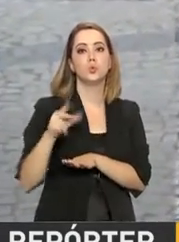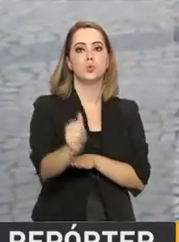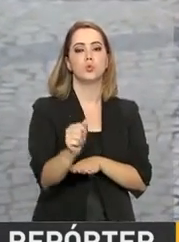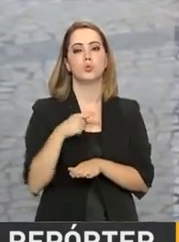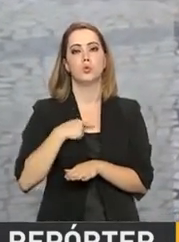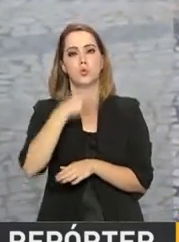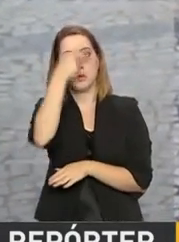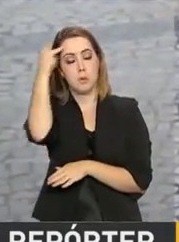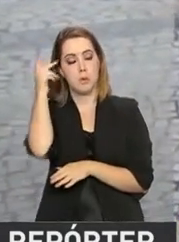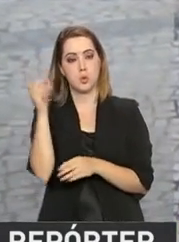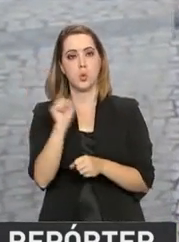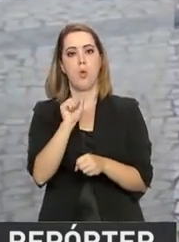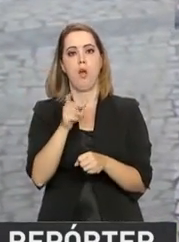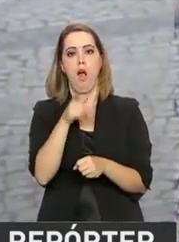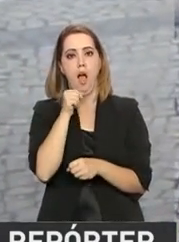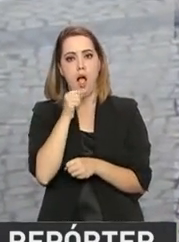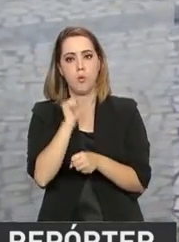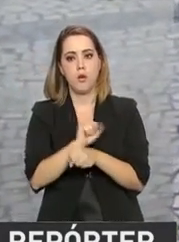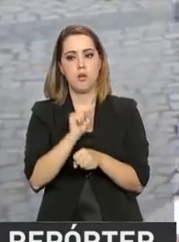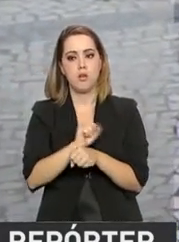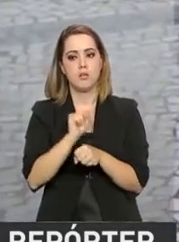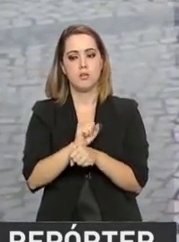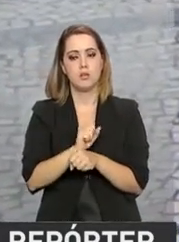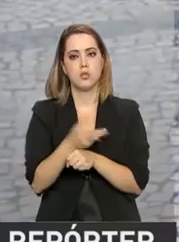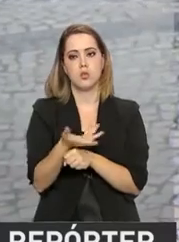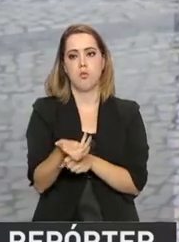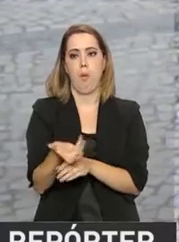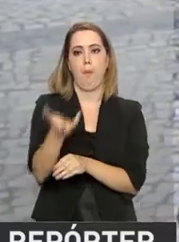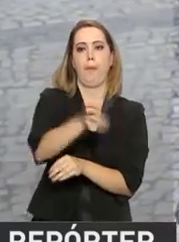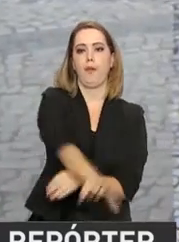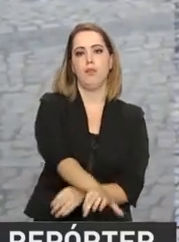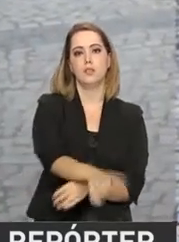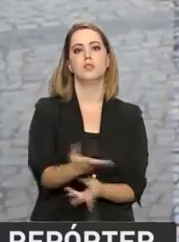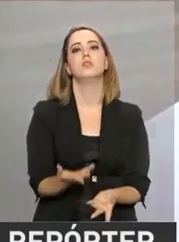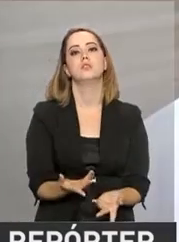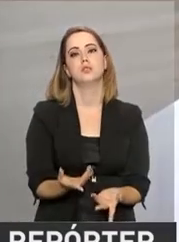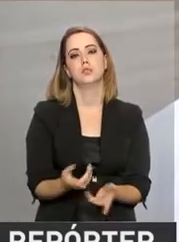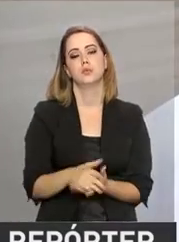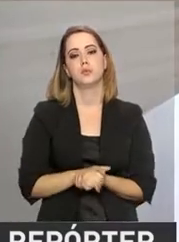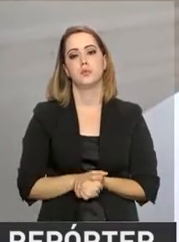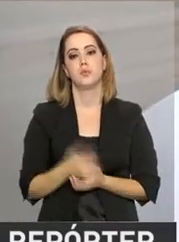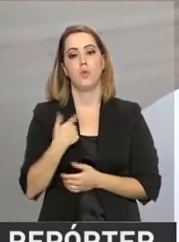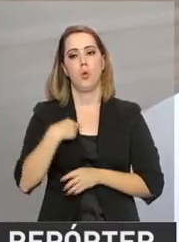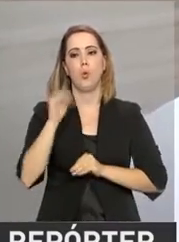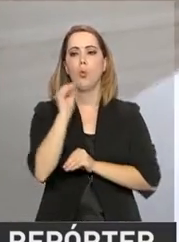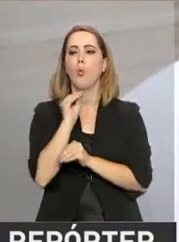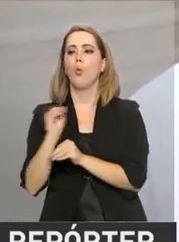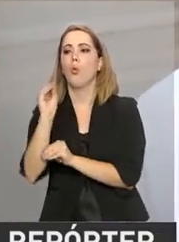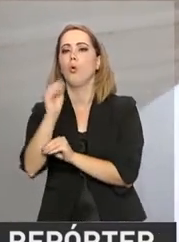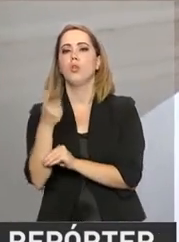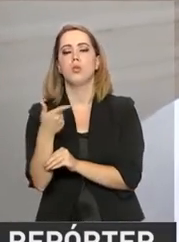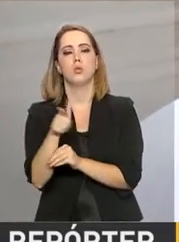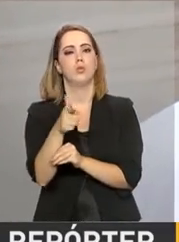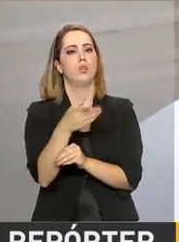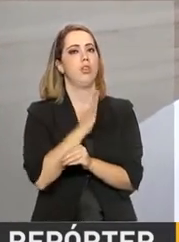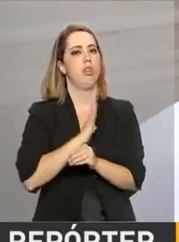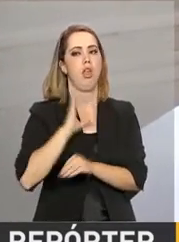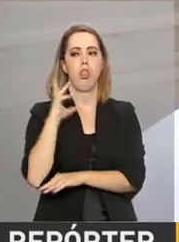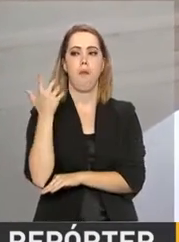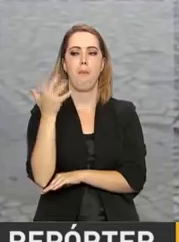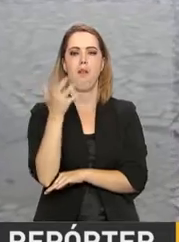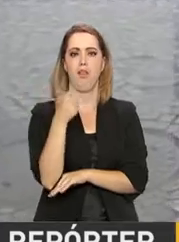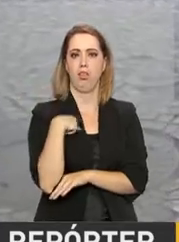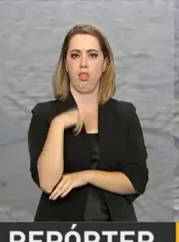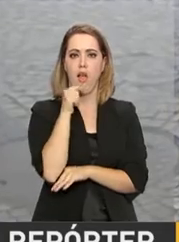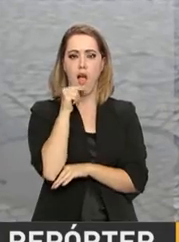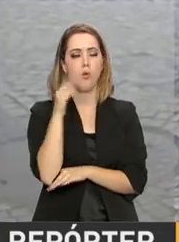que possa ficar água presa, eu procuro manter de virado. Entendeu? Isso. Eu cuido para que não haja nem nas plantinhas, fique água